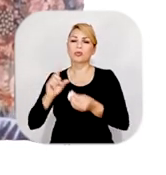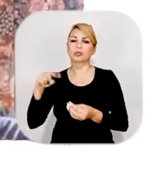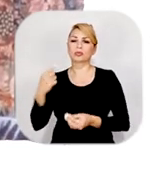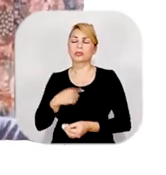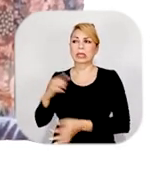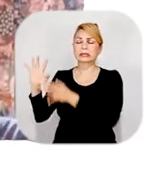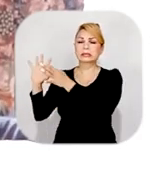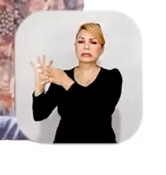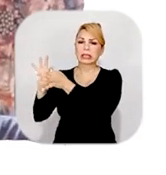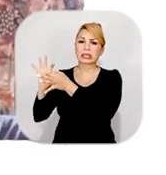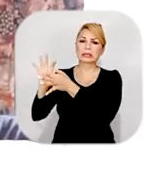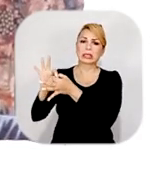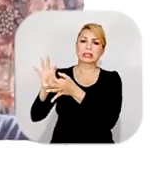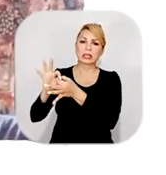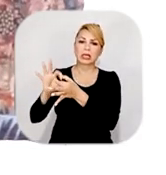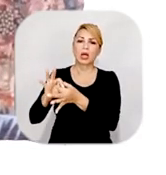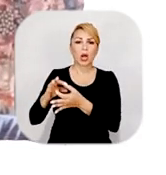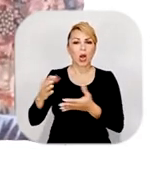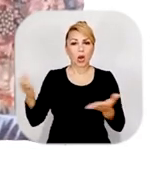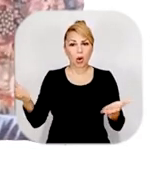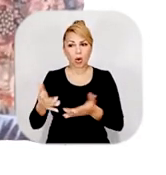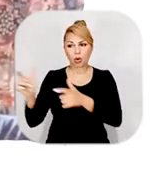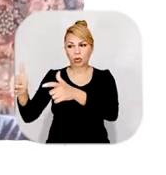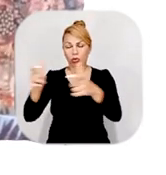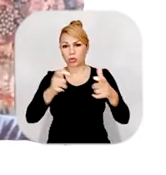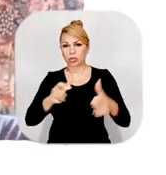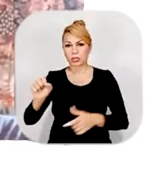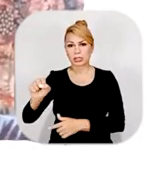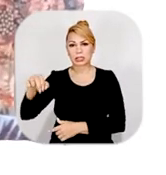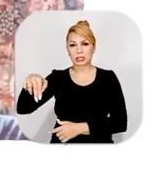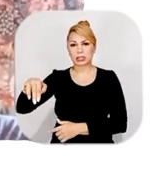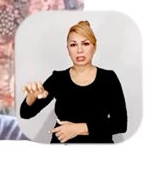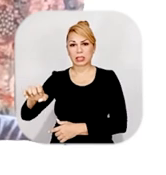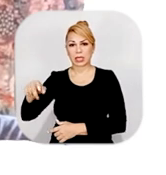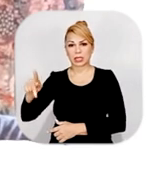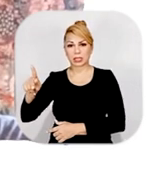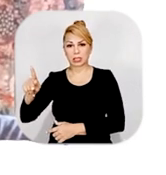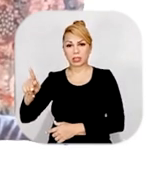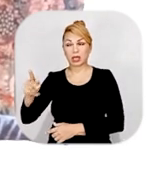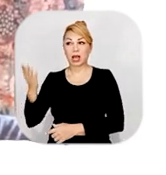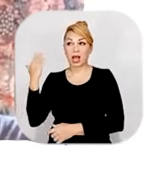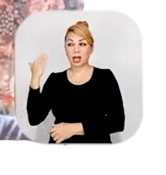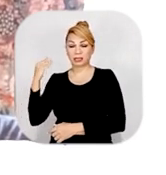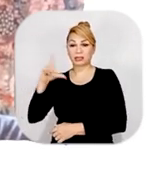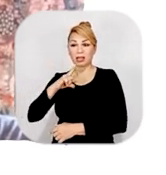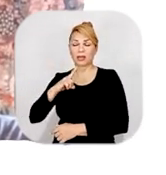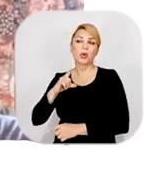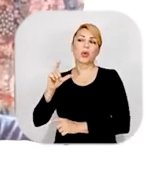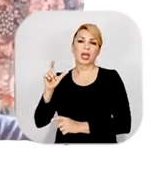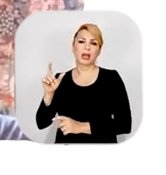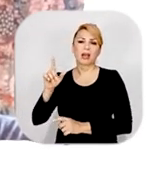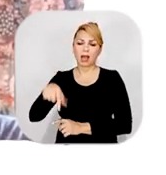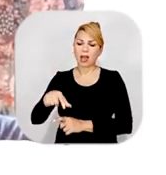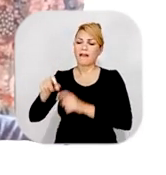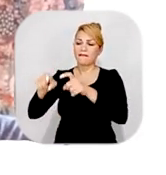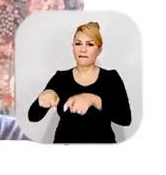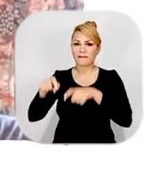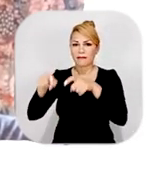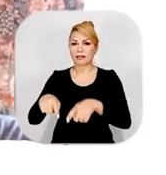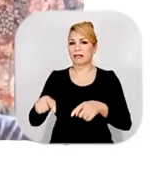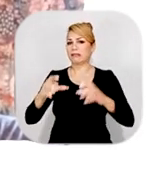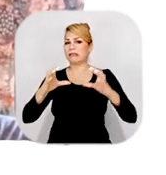porque muitos lugares hoje que Schnettlager teve, que hoje em dia são fazendas, são cidades, são,